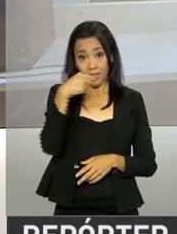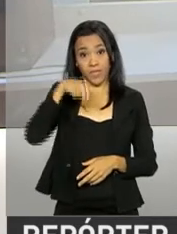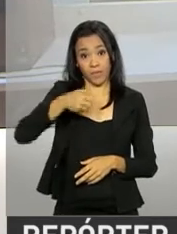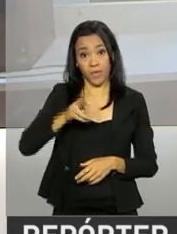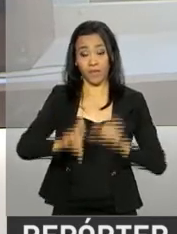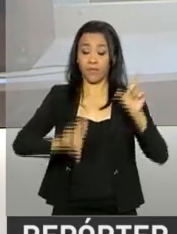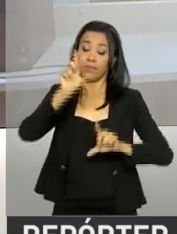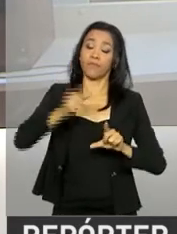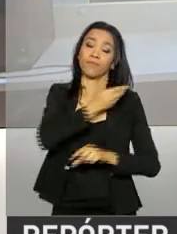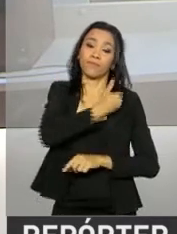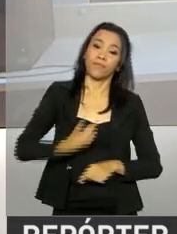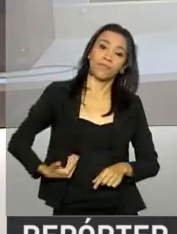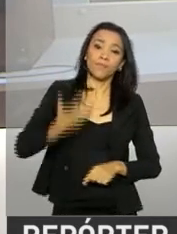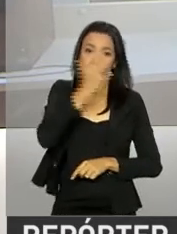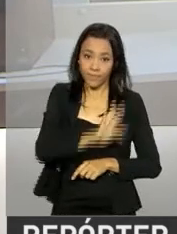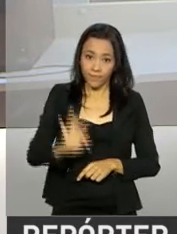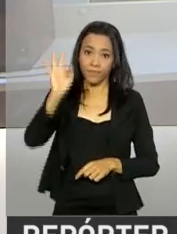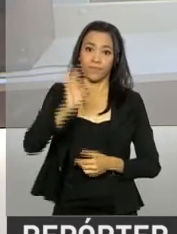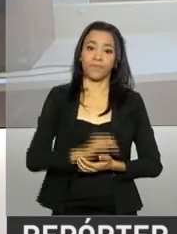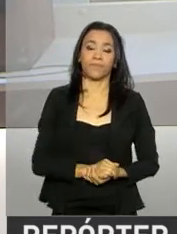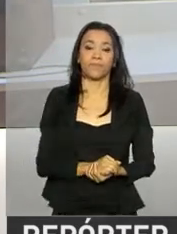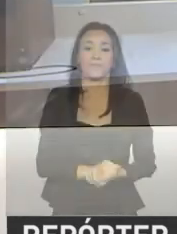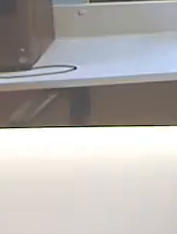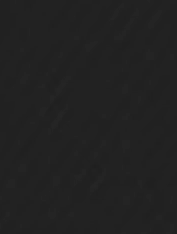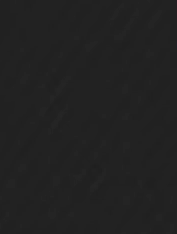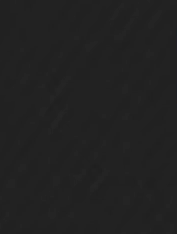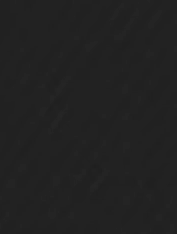nbr a tv do governo federal